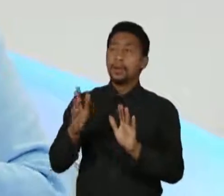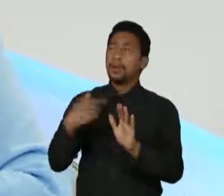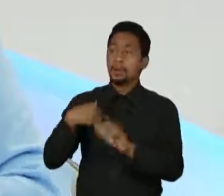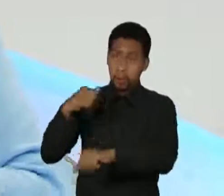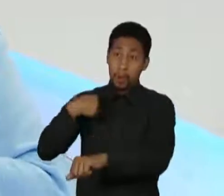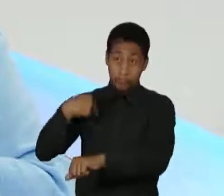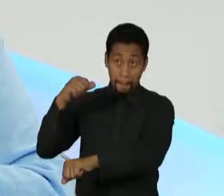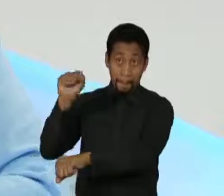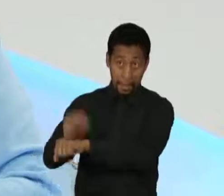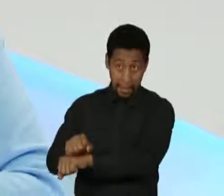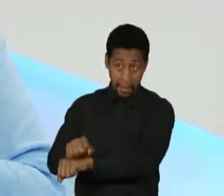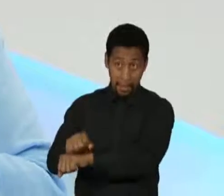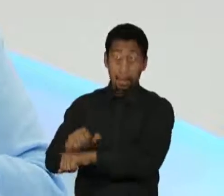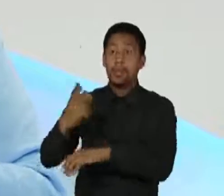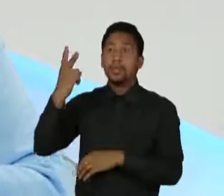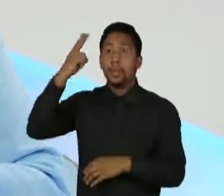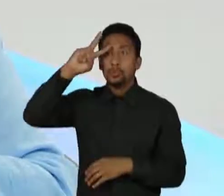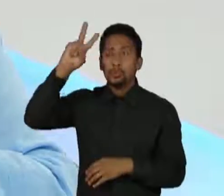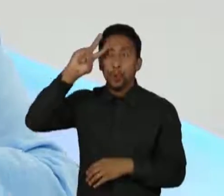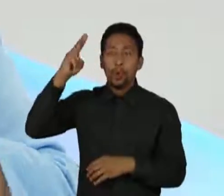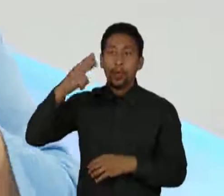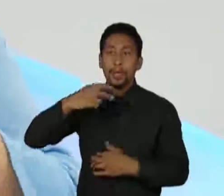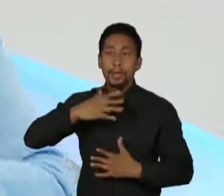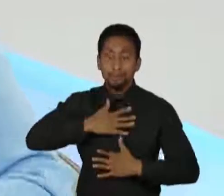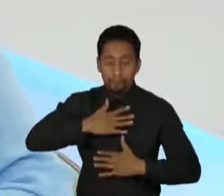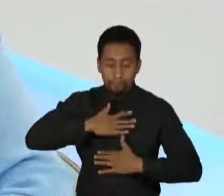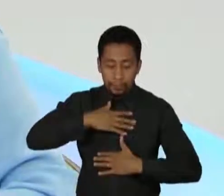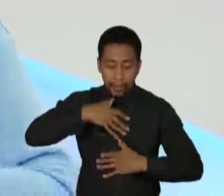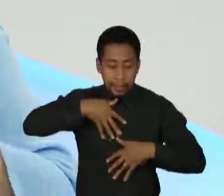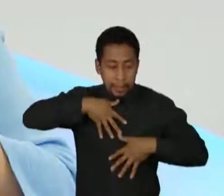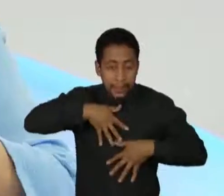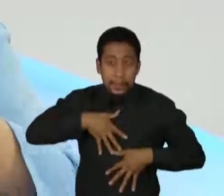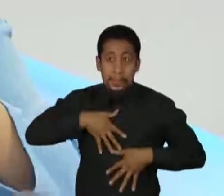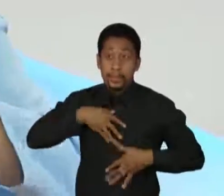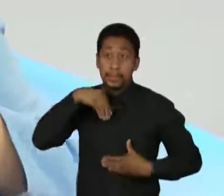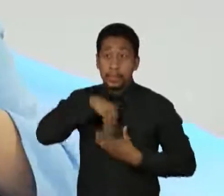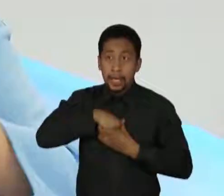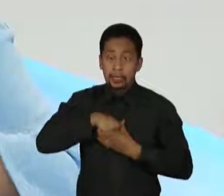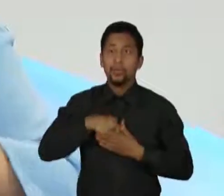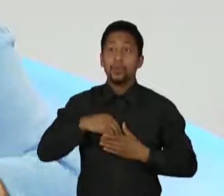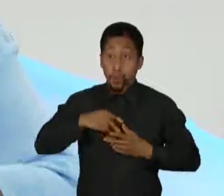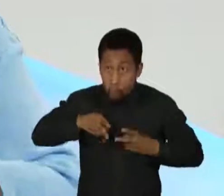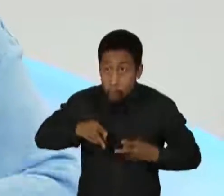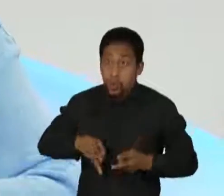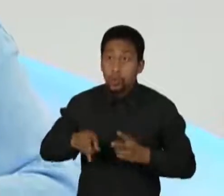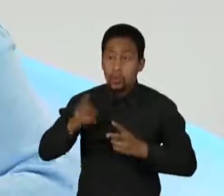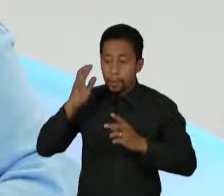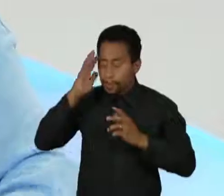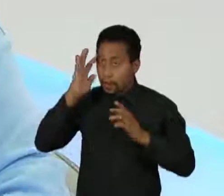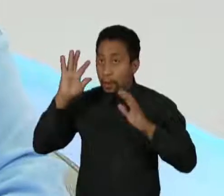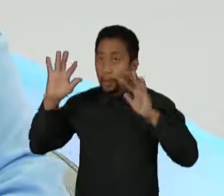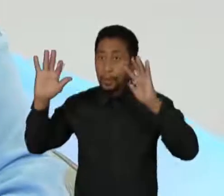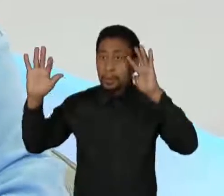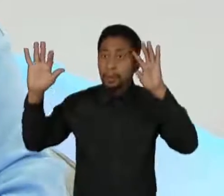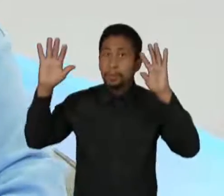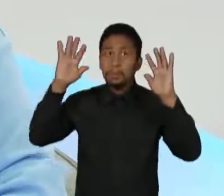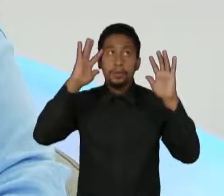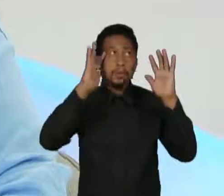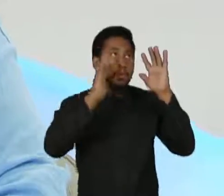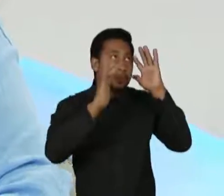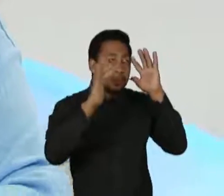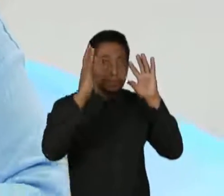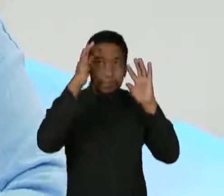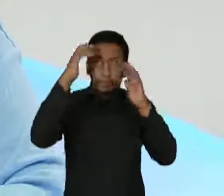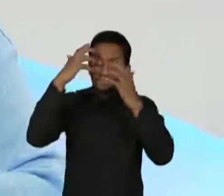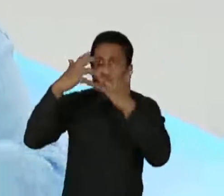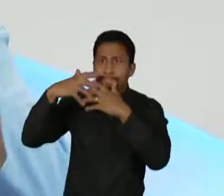parou de ser escrita eu acho que aquilo ali tava eh incubado né assim acontecendo de alguma maneira